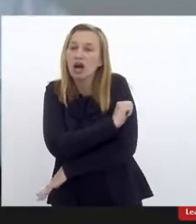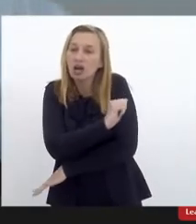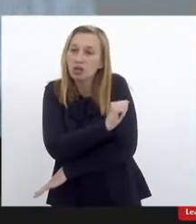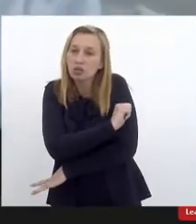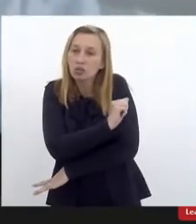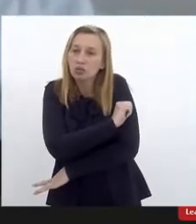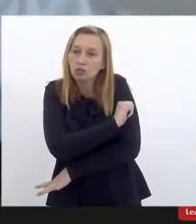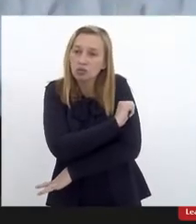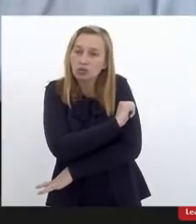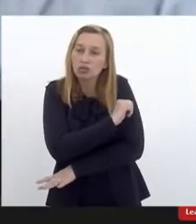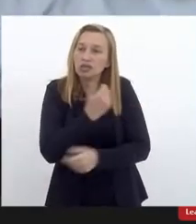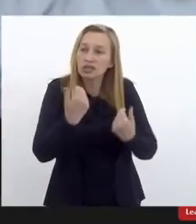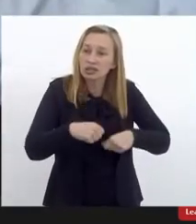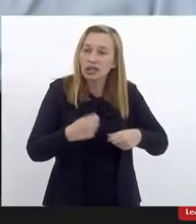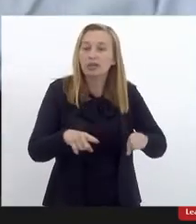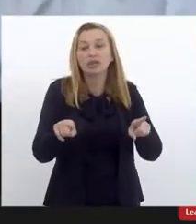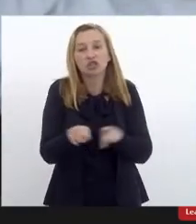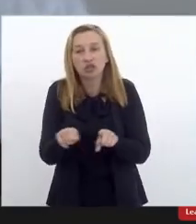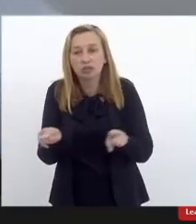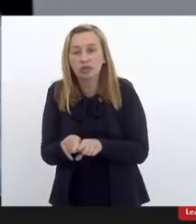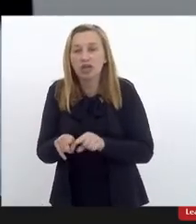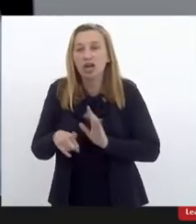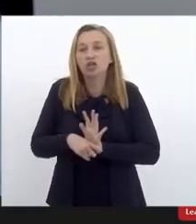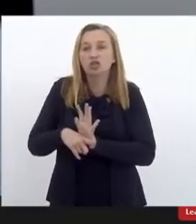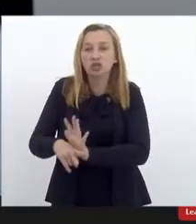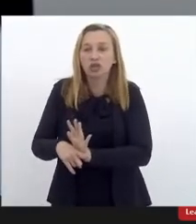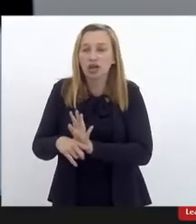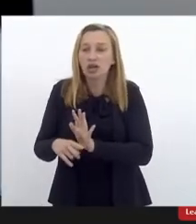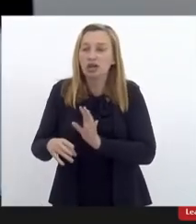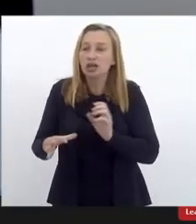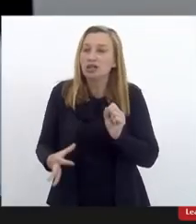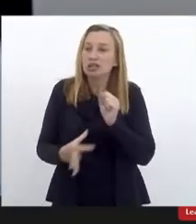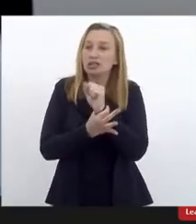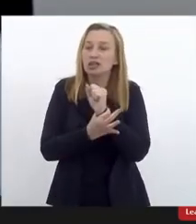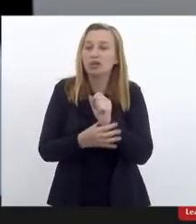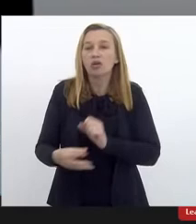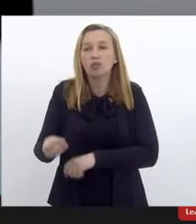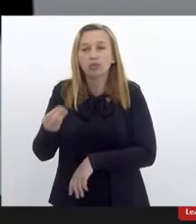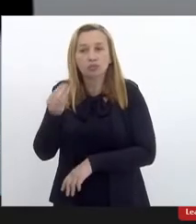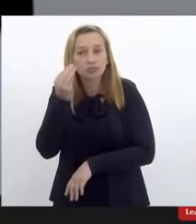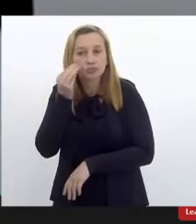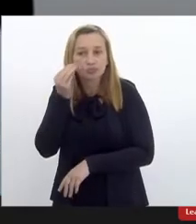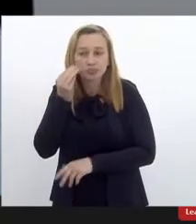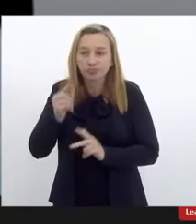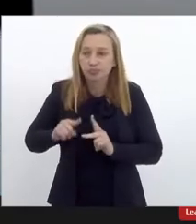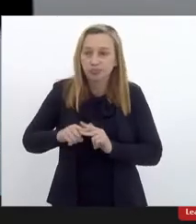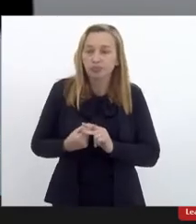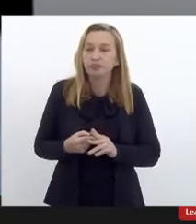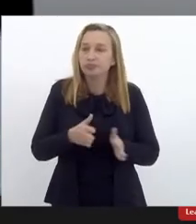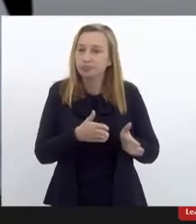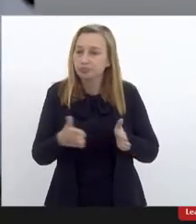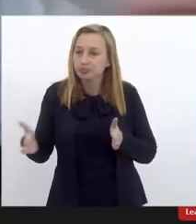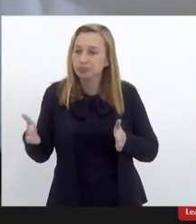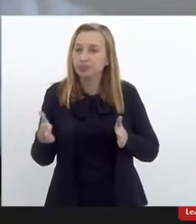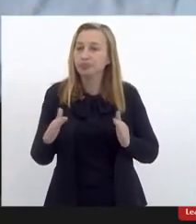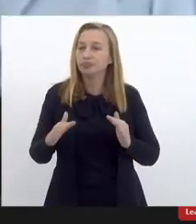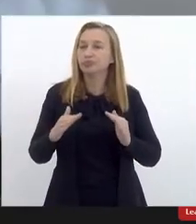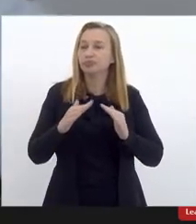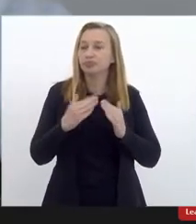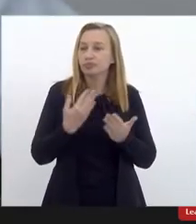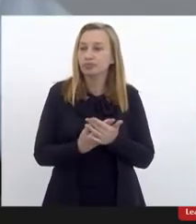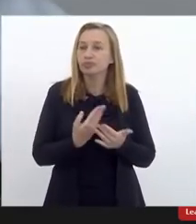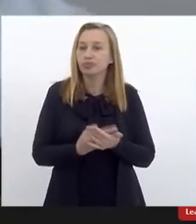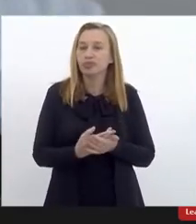para, eventualmente, também assegurar a oportunidade de manutenção no processo de escolarização para